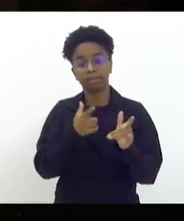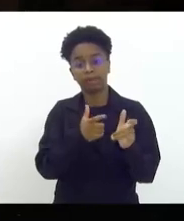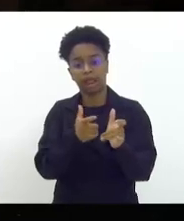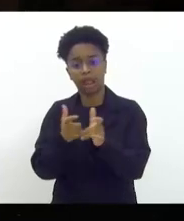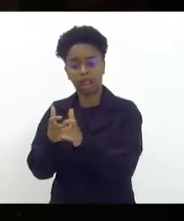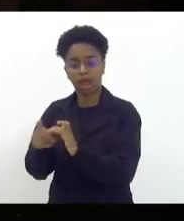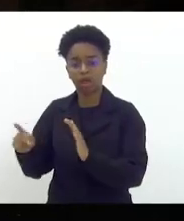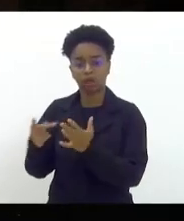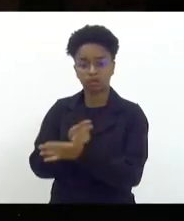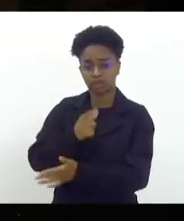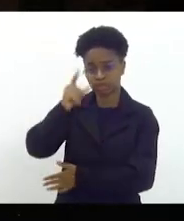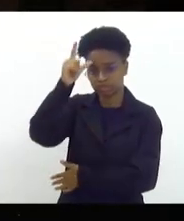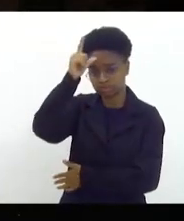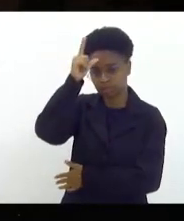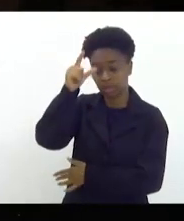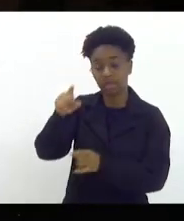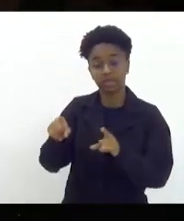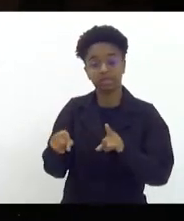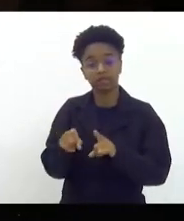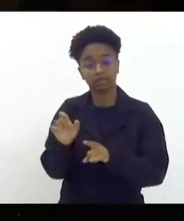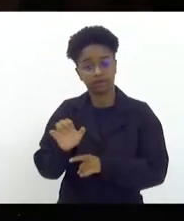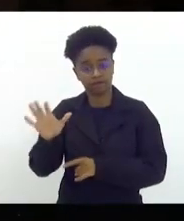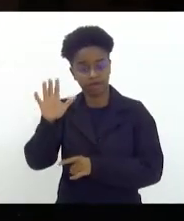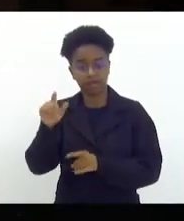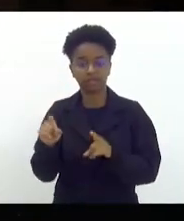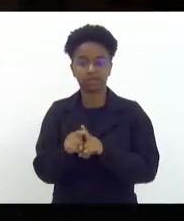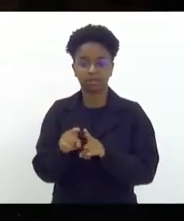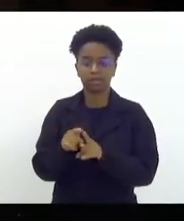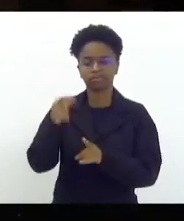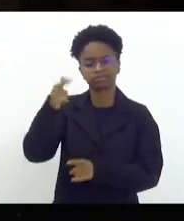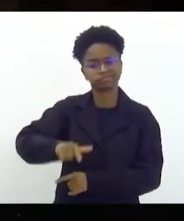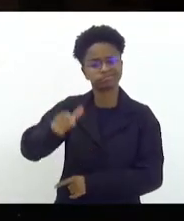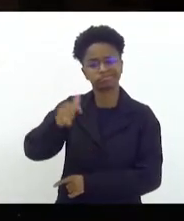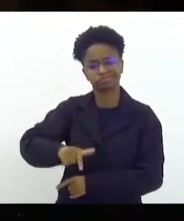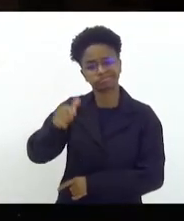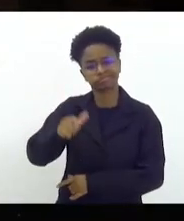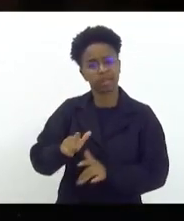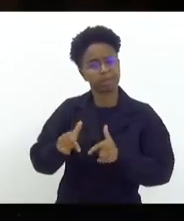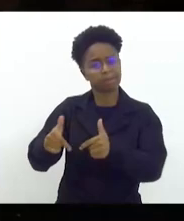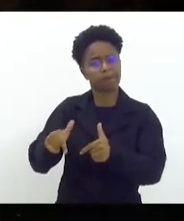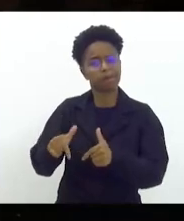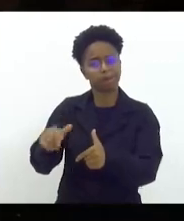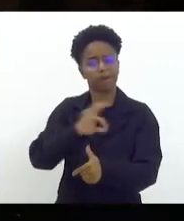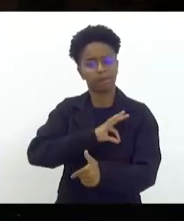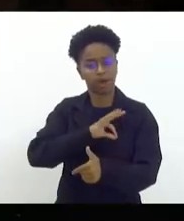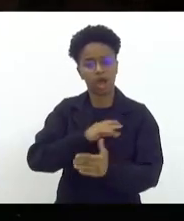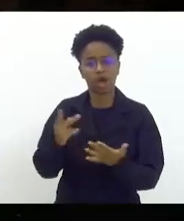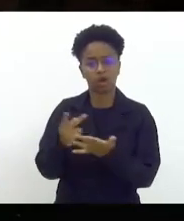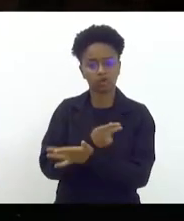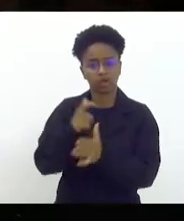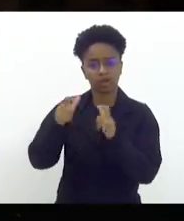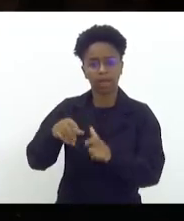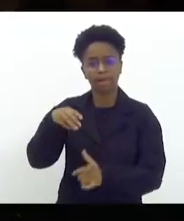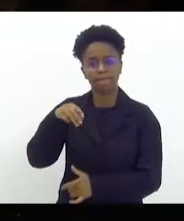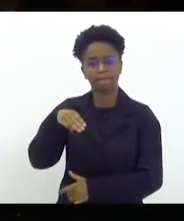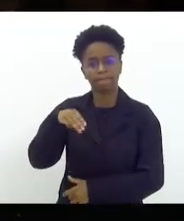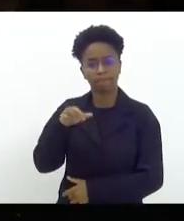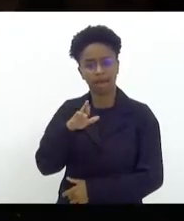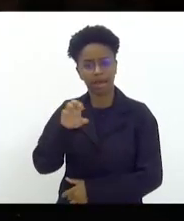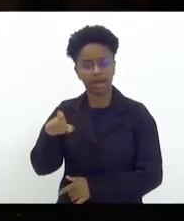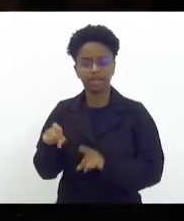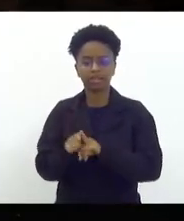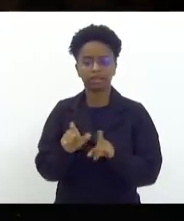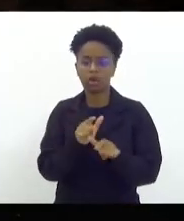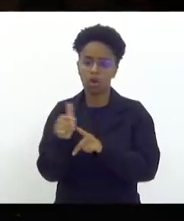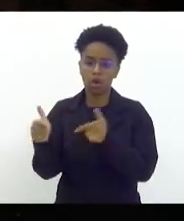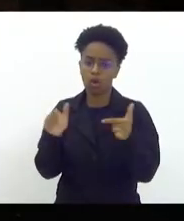Complexo do Alemão as incessantes e incursões policiais que ocorrem no Complexo da Maré em diversos complexos